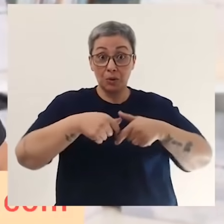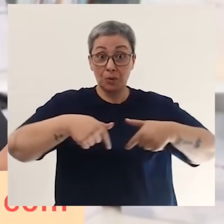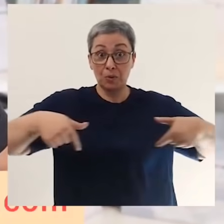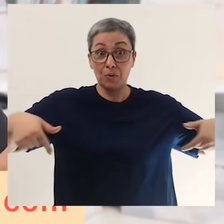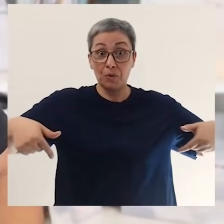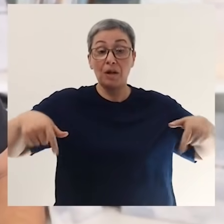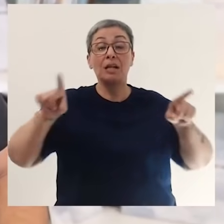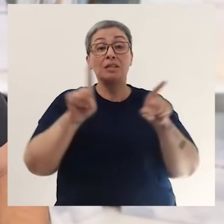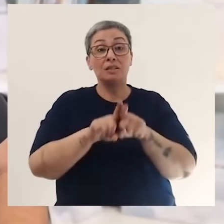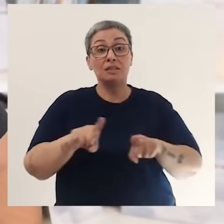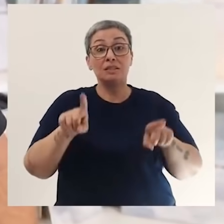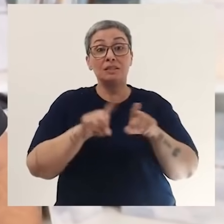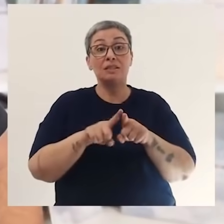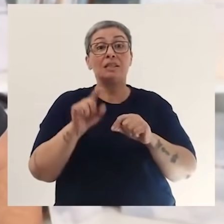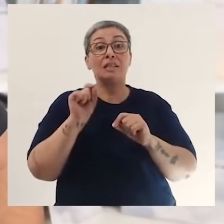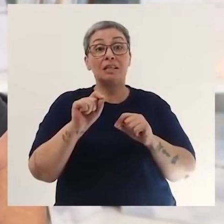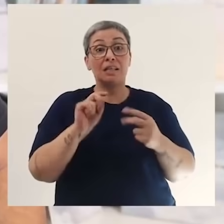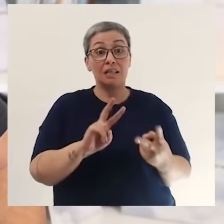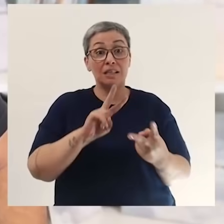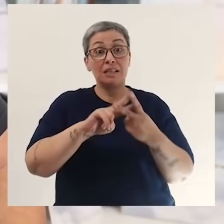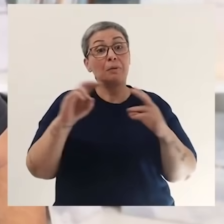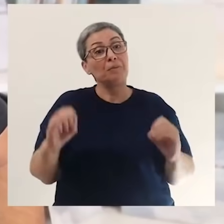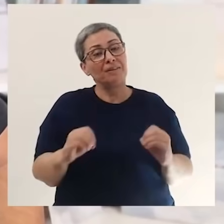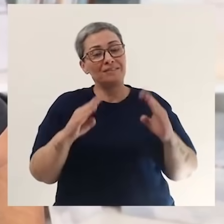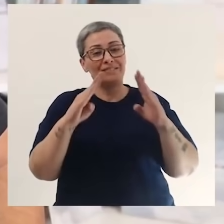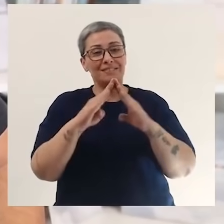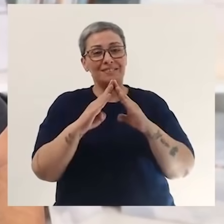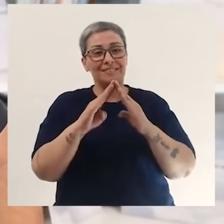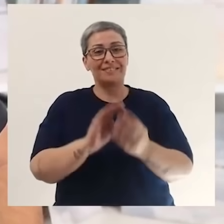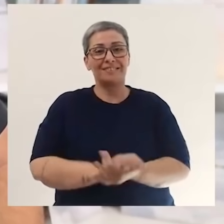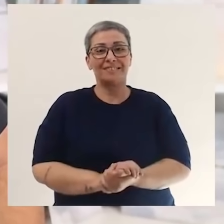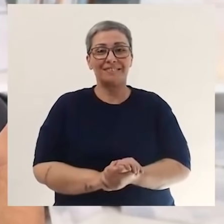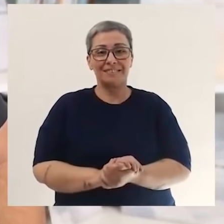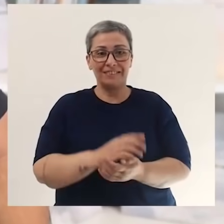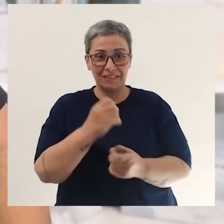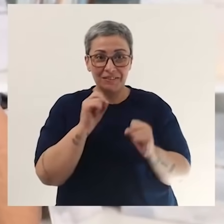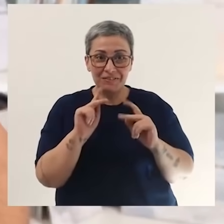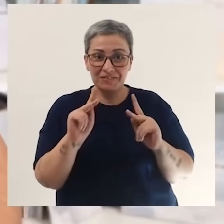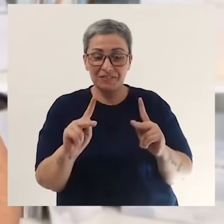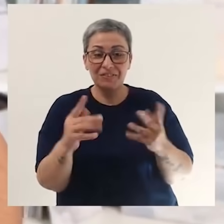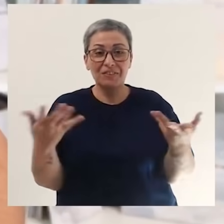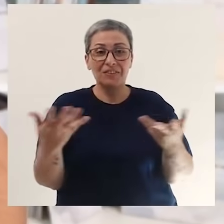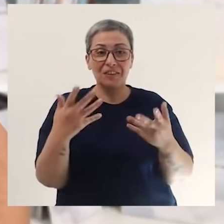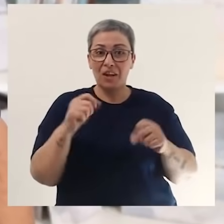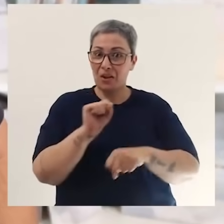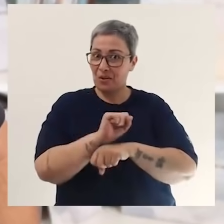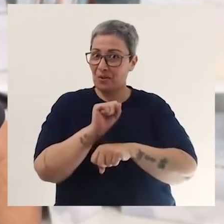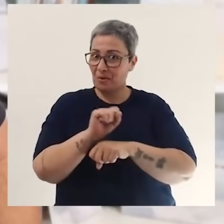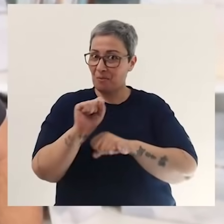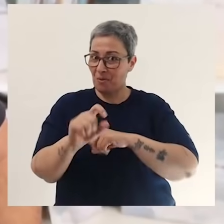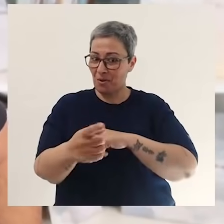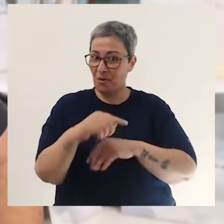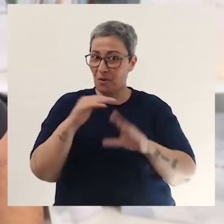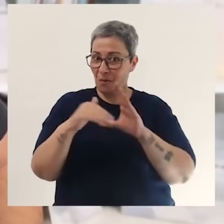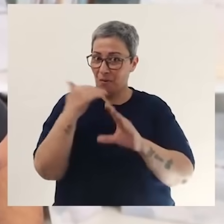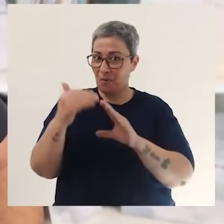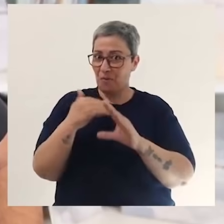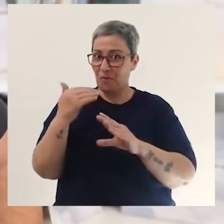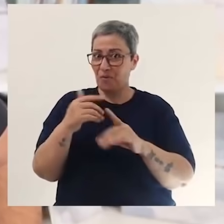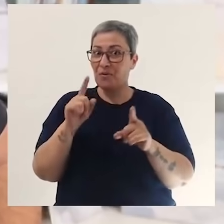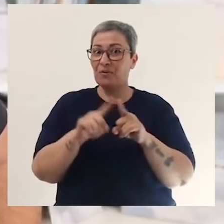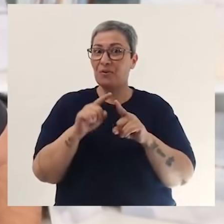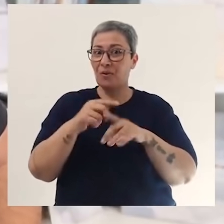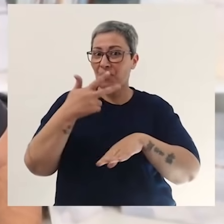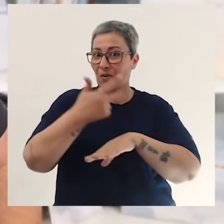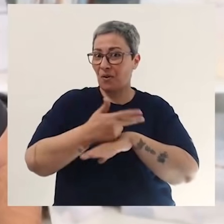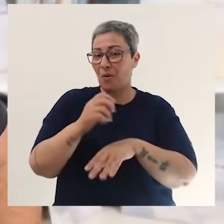e também na hashtag Saberes em Casa, tudo bem? Estou esperando o